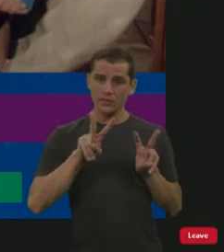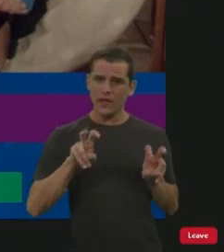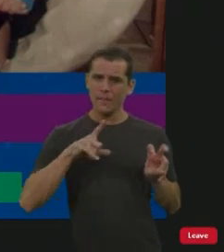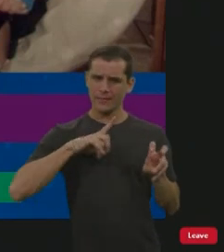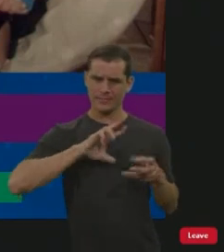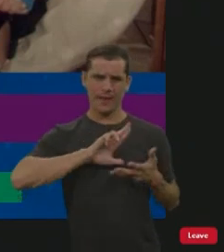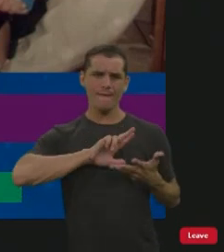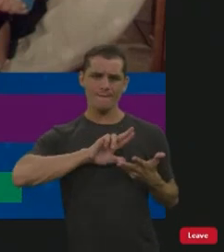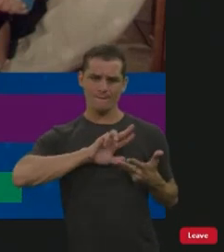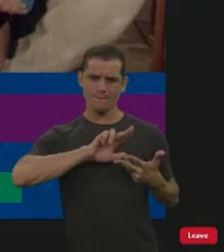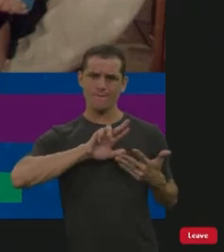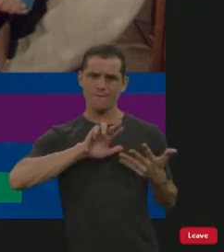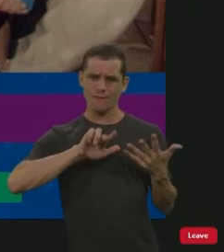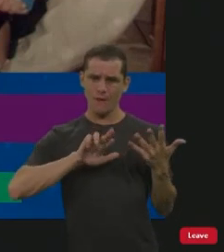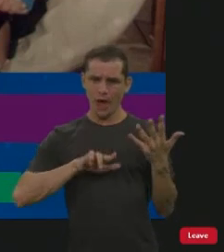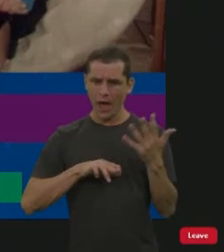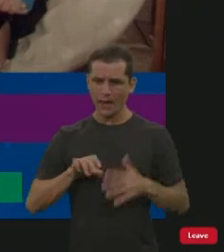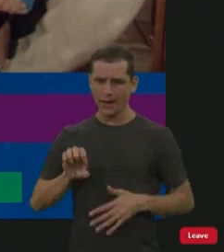esse metabolismo, né?